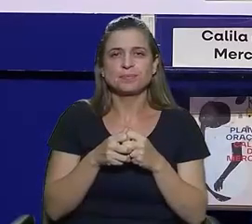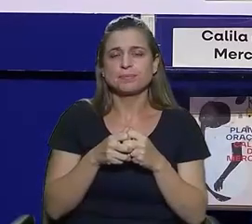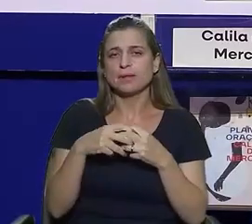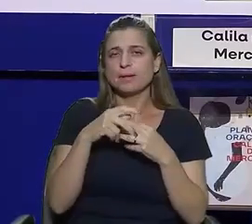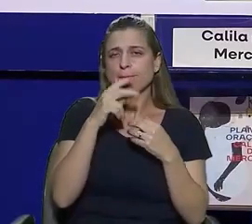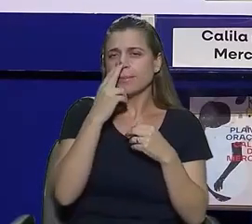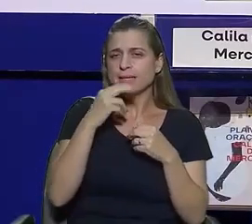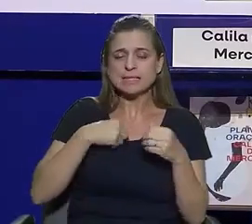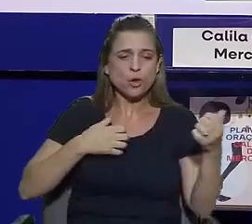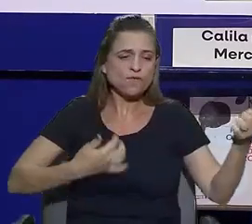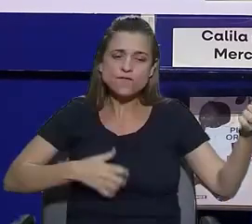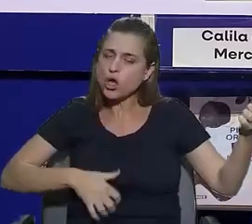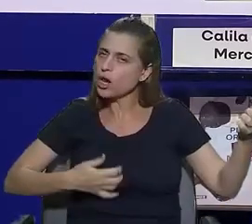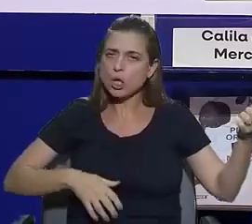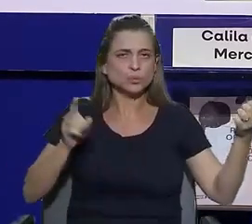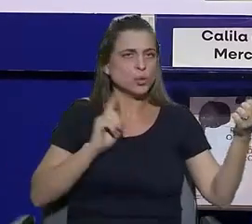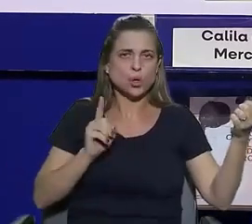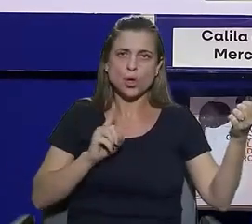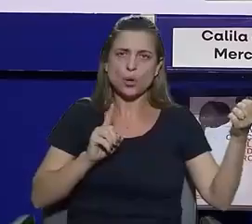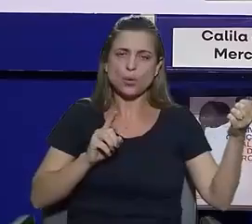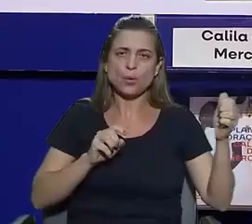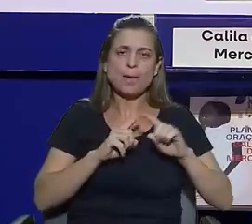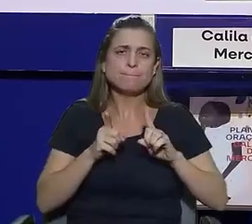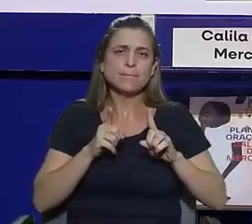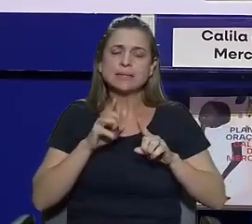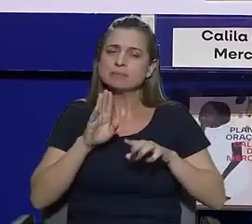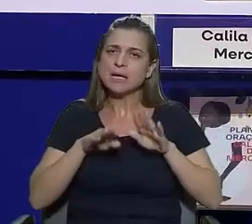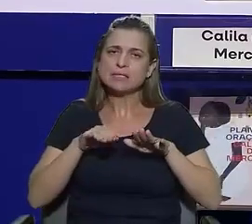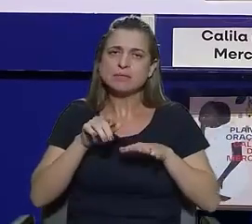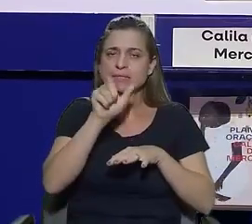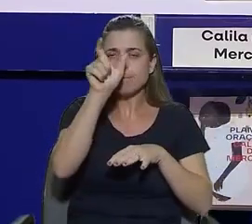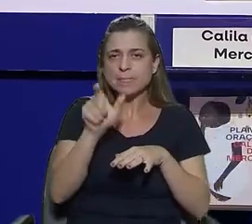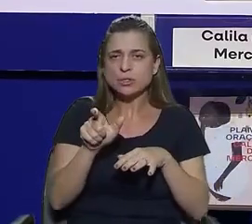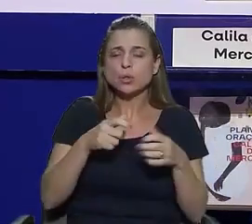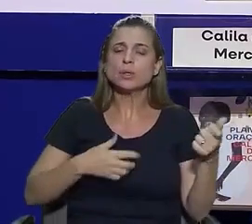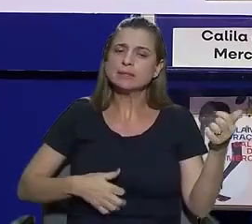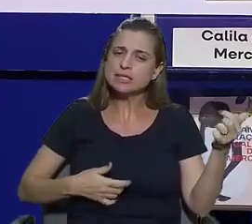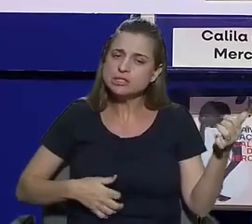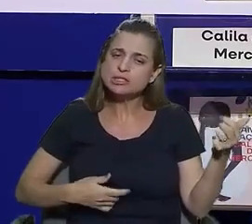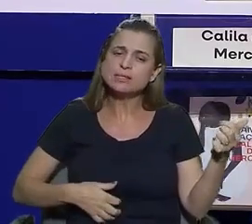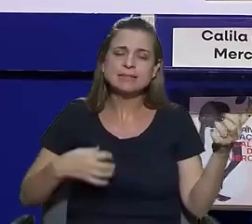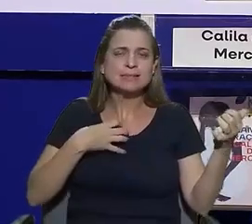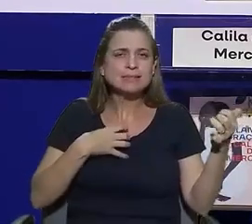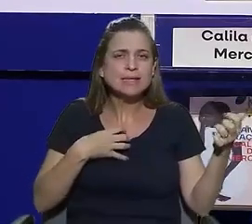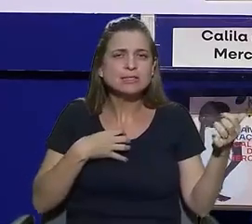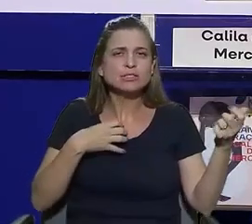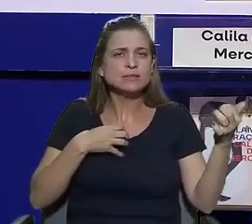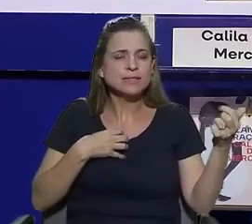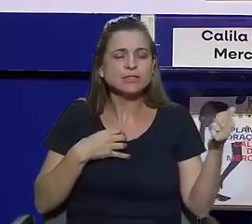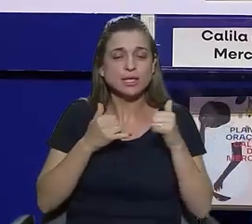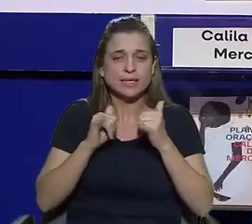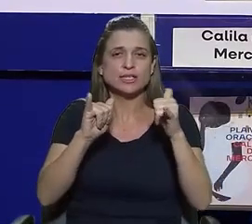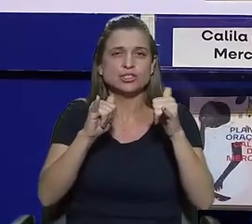violão, mas alguém deve dedilhar tanto que em algum momento sente que tem uma energia que está acontecendo ali. A mesma coisa com o piano, a mesma